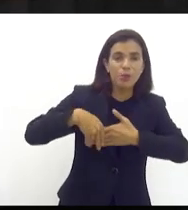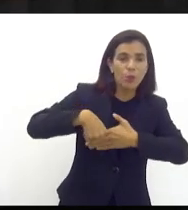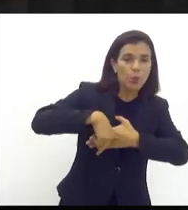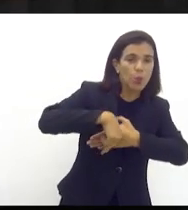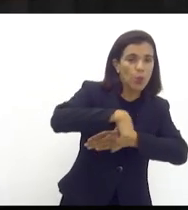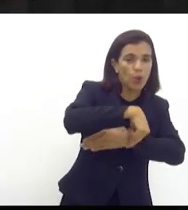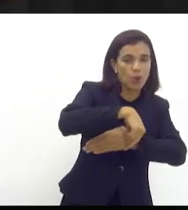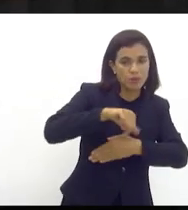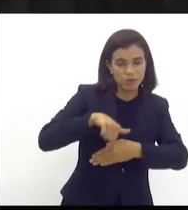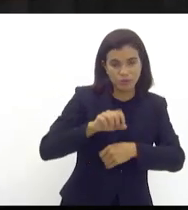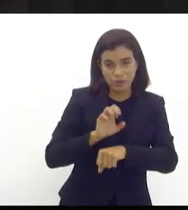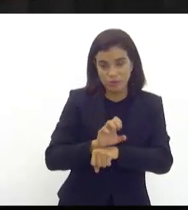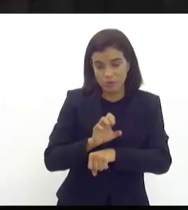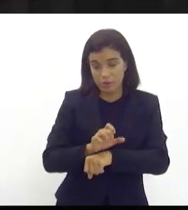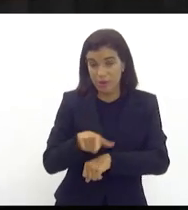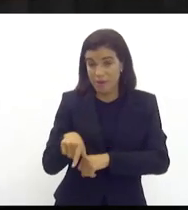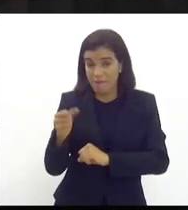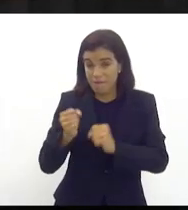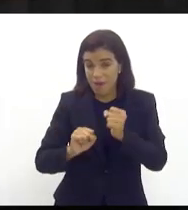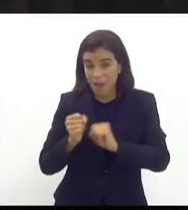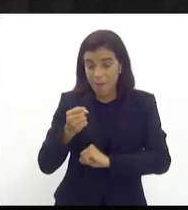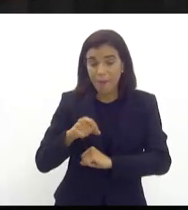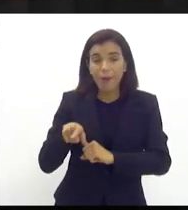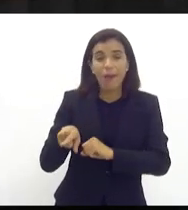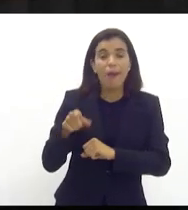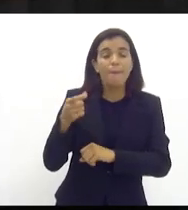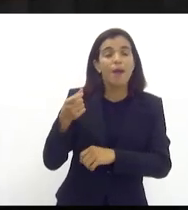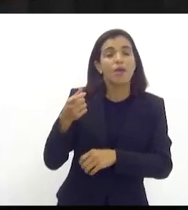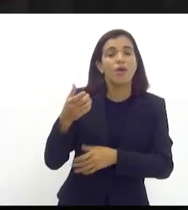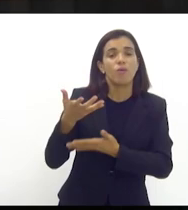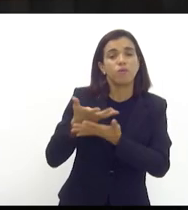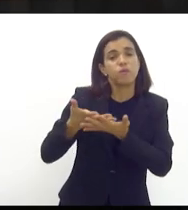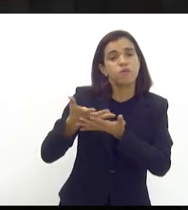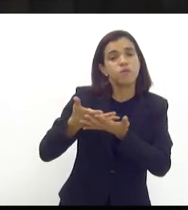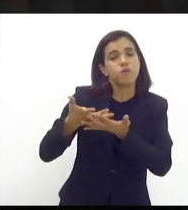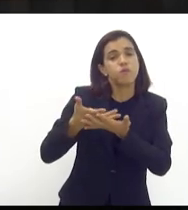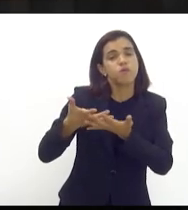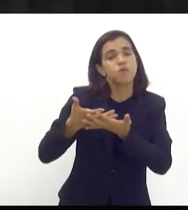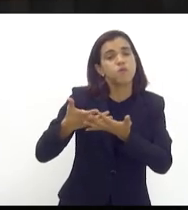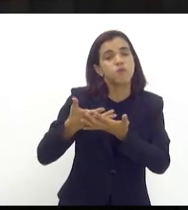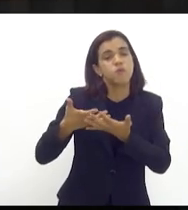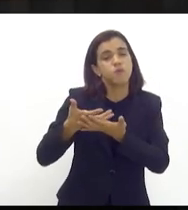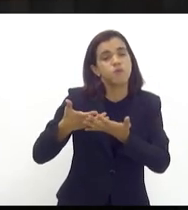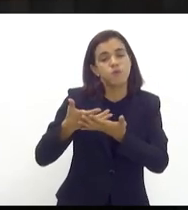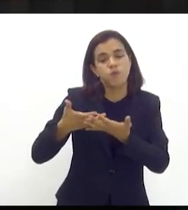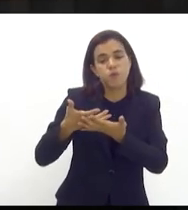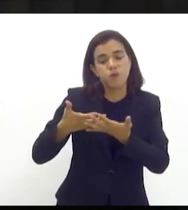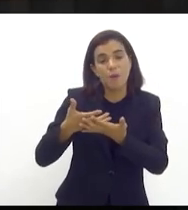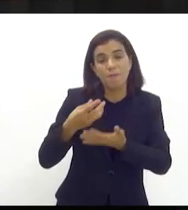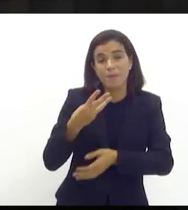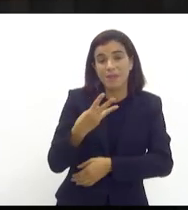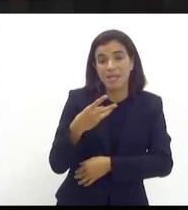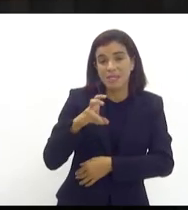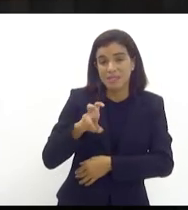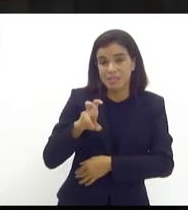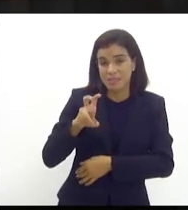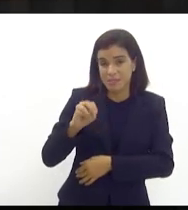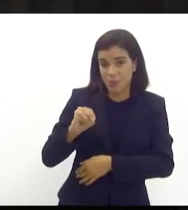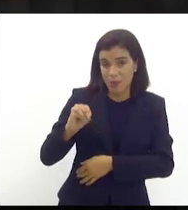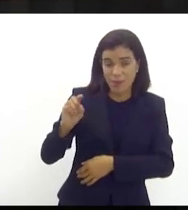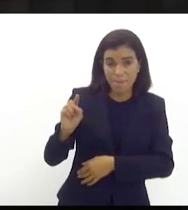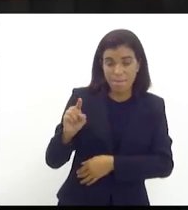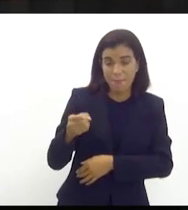esta fábrica é a maior processadora de leite do Rio, com um volume de 350 mil litros